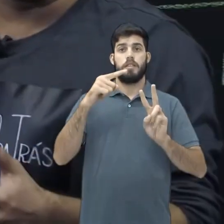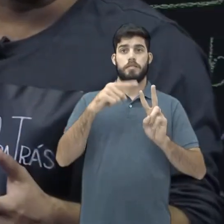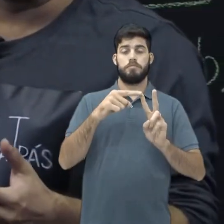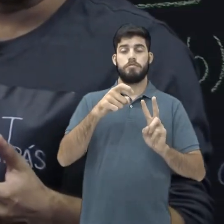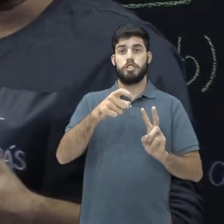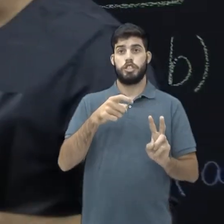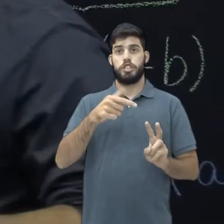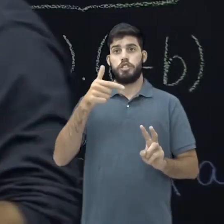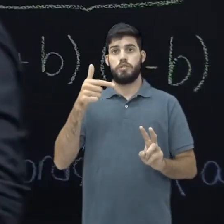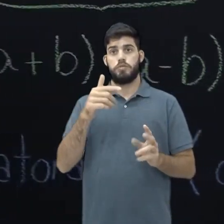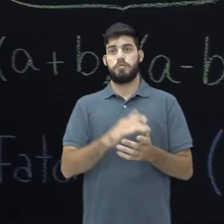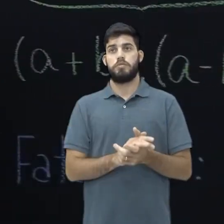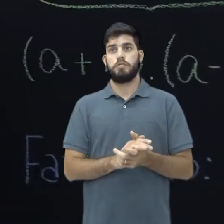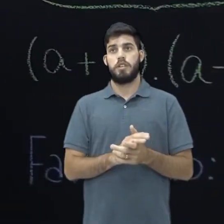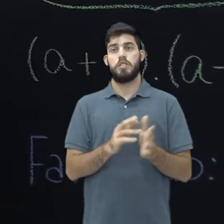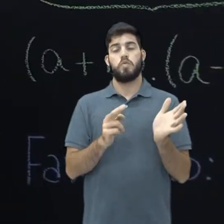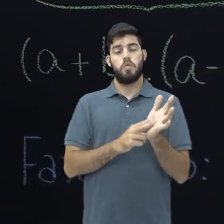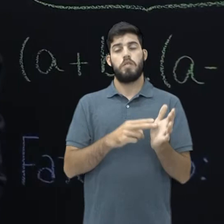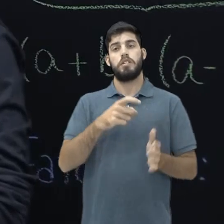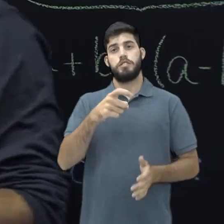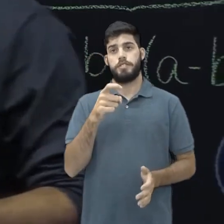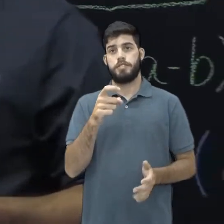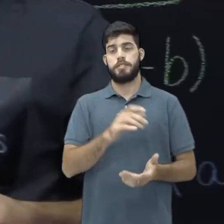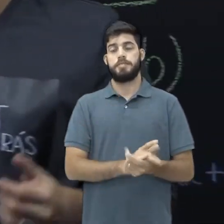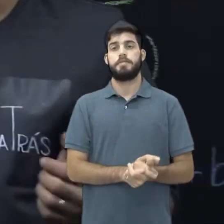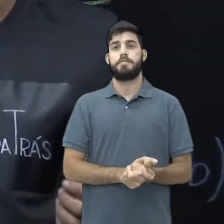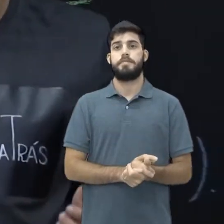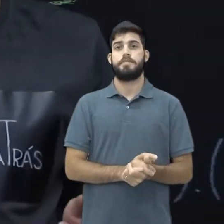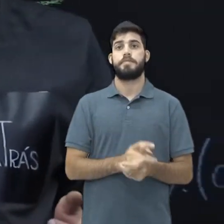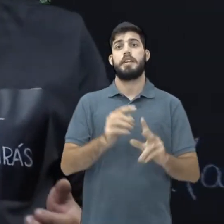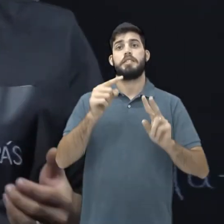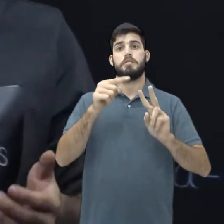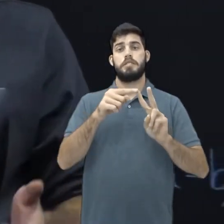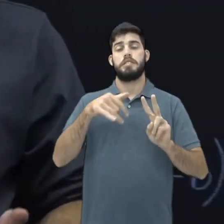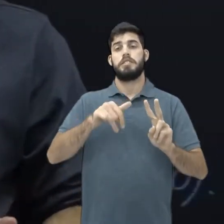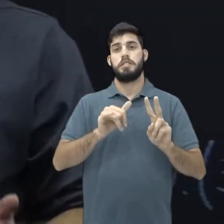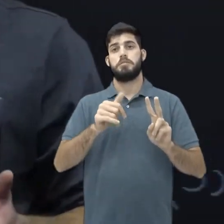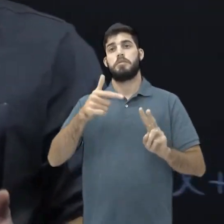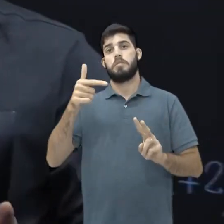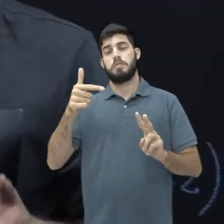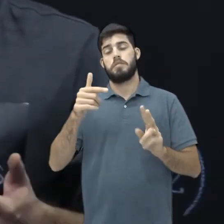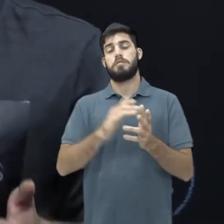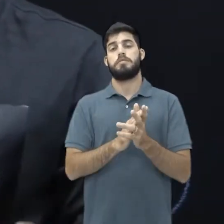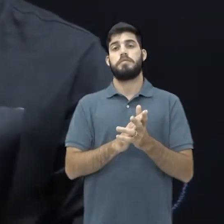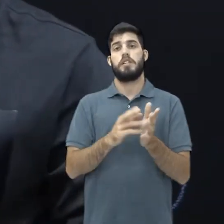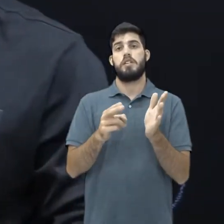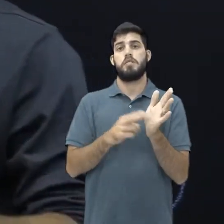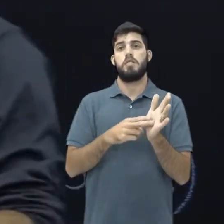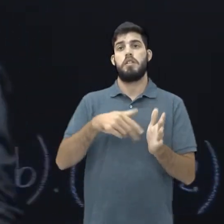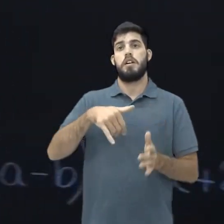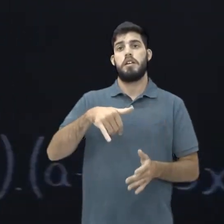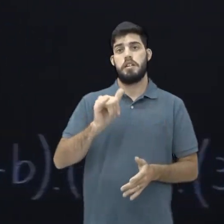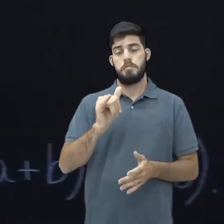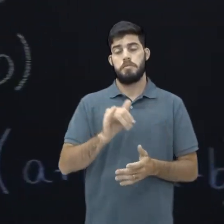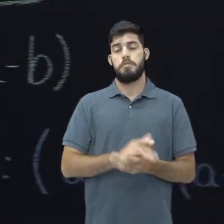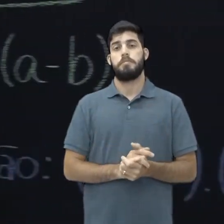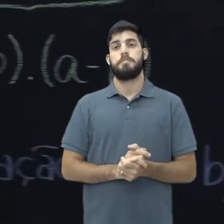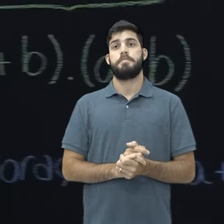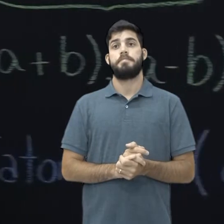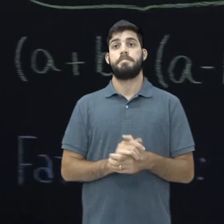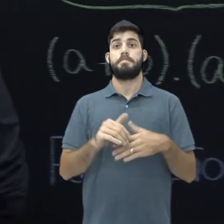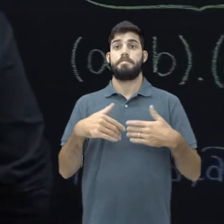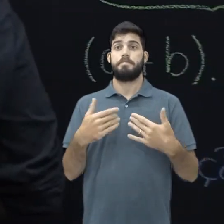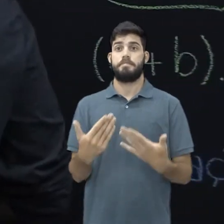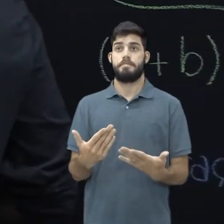ao quadrado é igual a x e a raiz quadrada de y ao quadrado é igual a y. Sendo